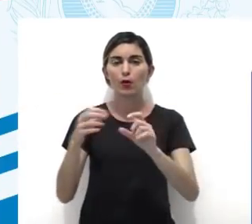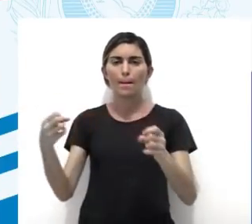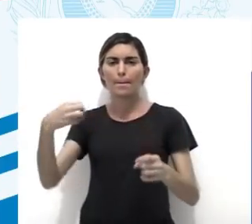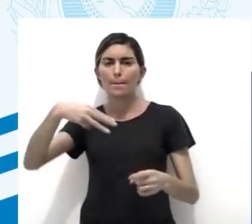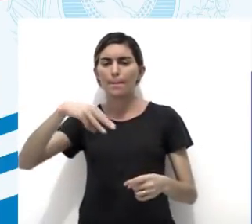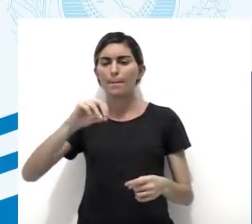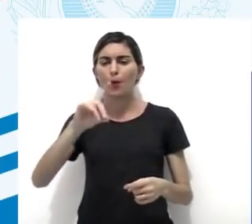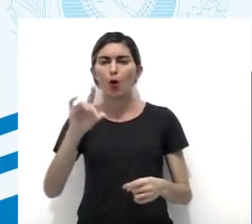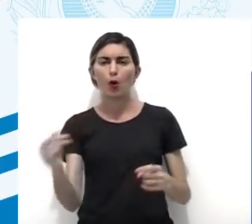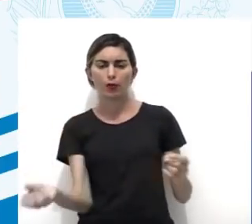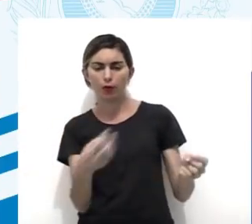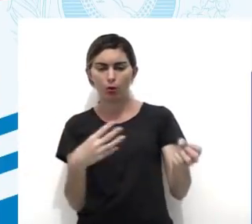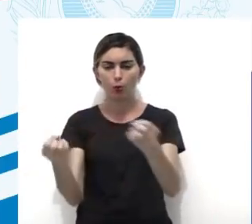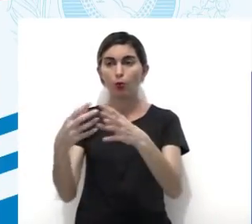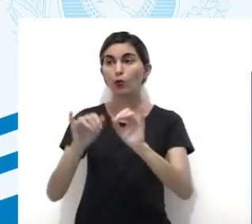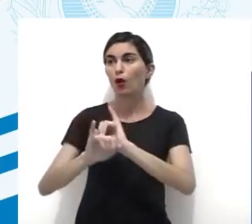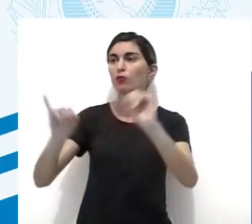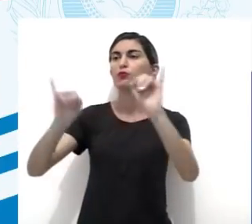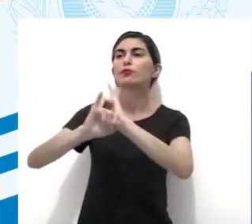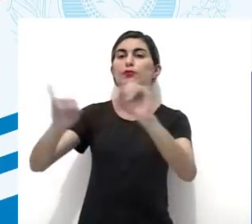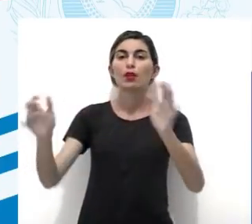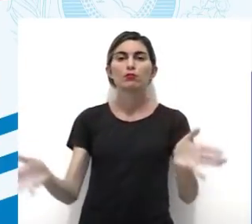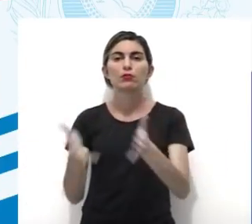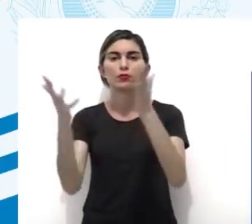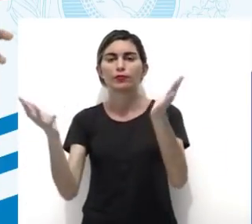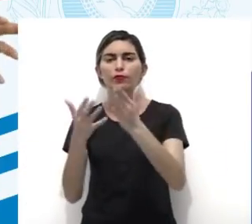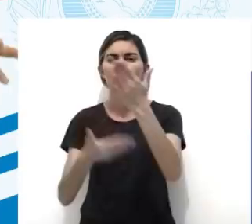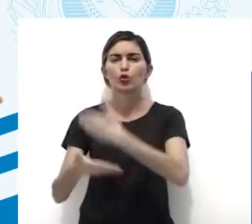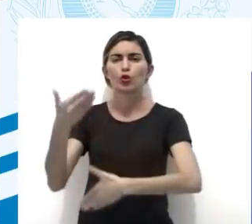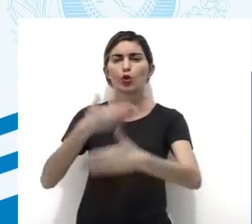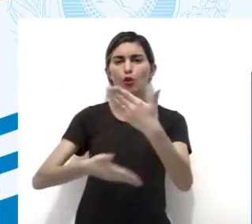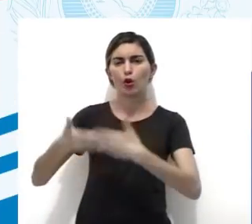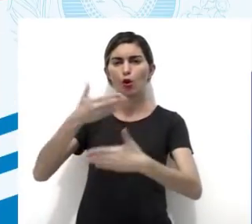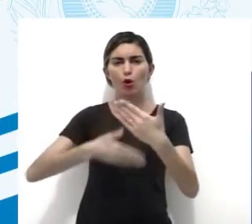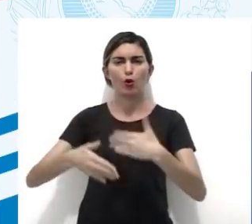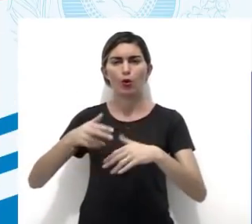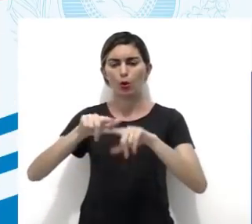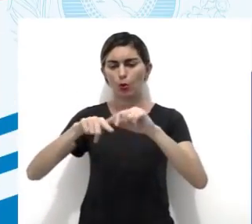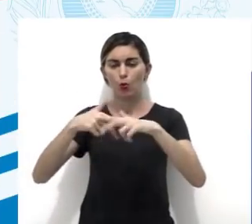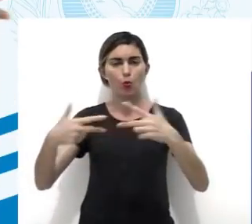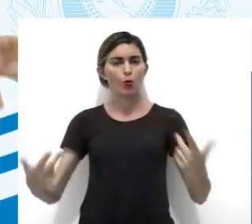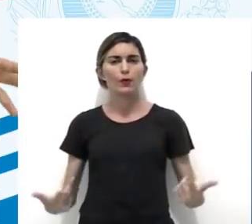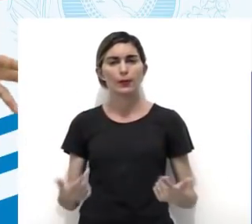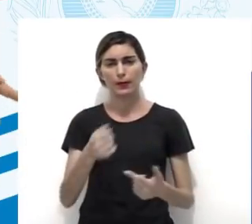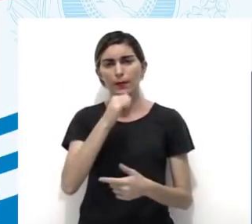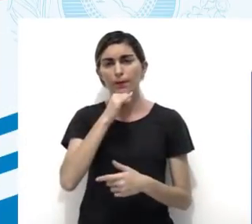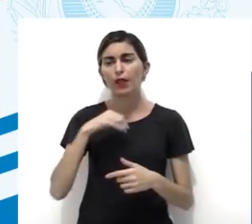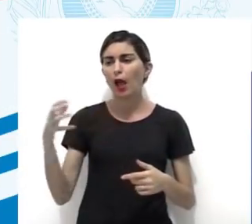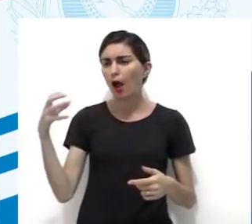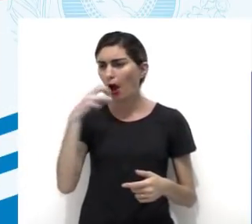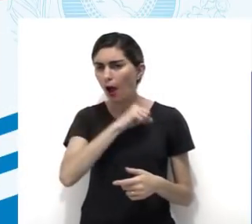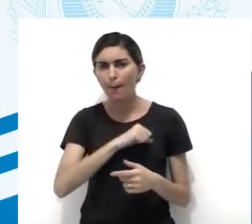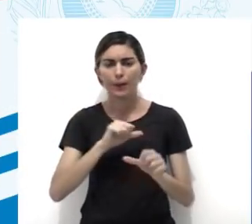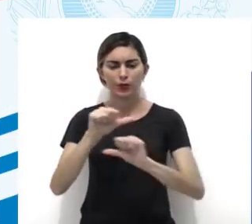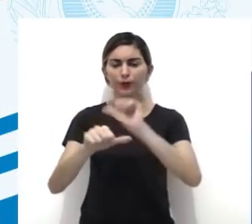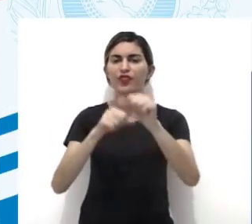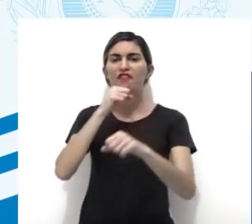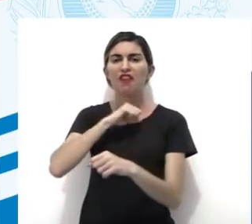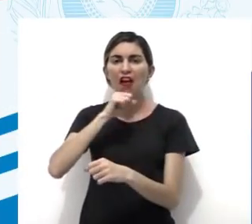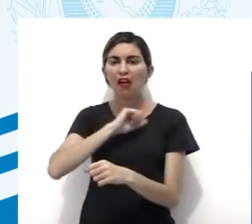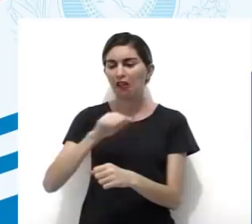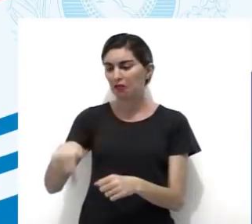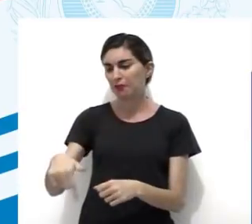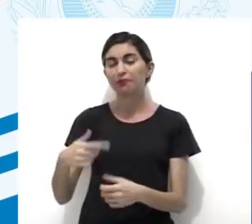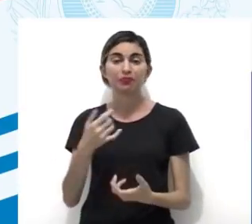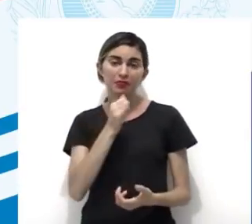moda, além de que incentivam a troca constante dos produtos, os quais rapidamente se tornam